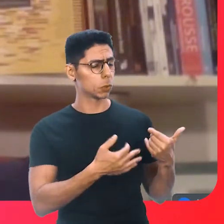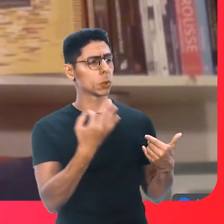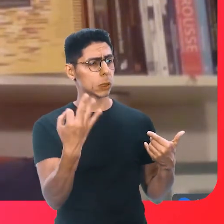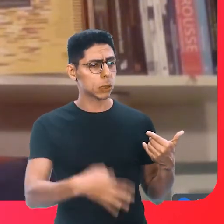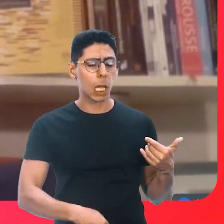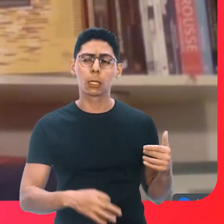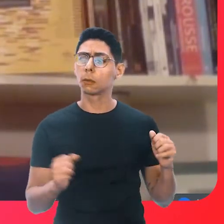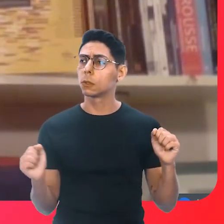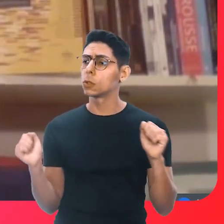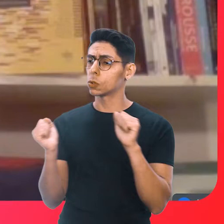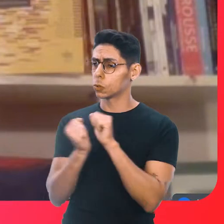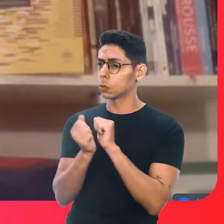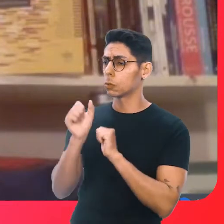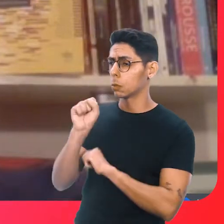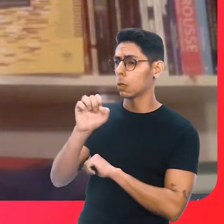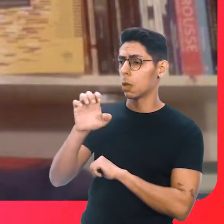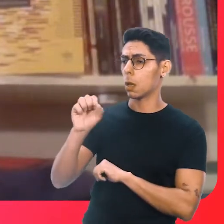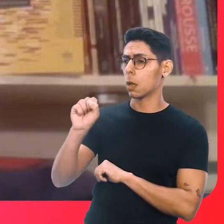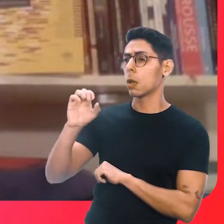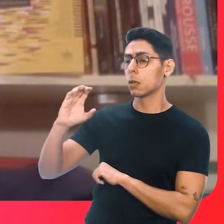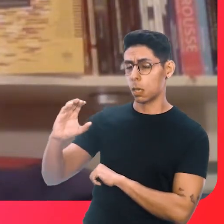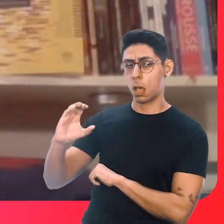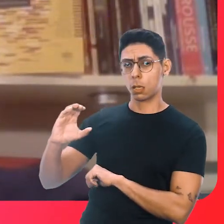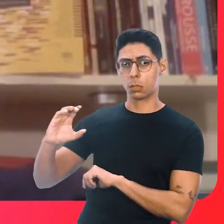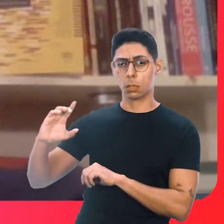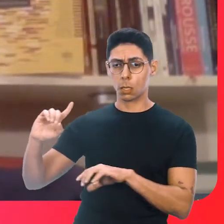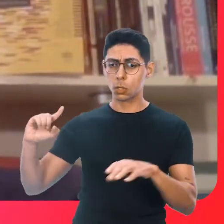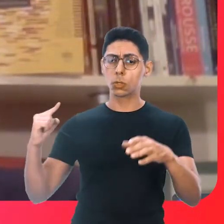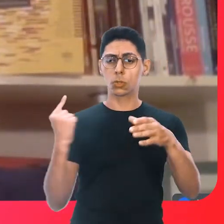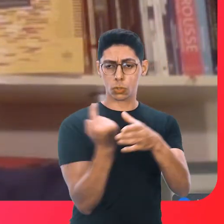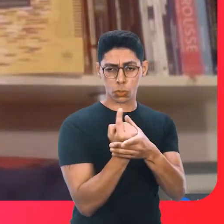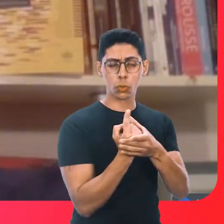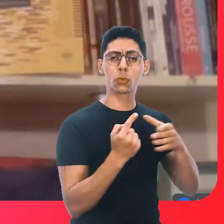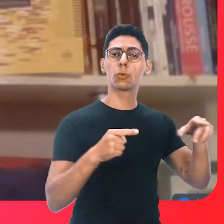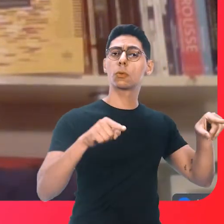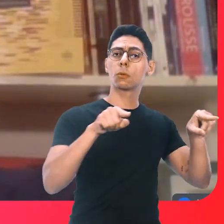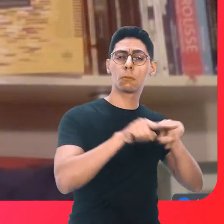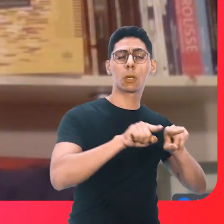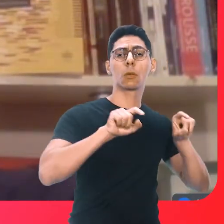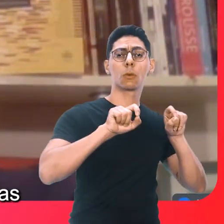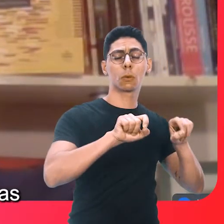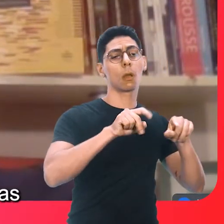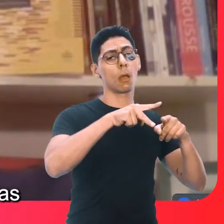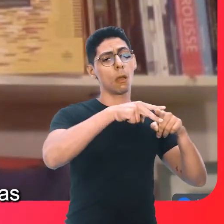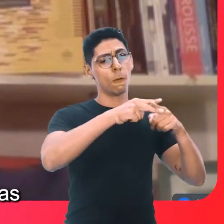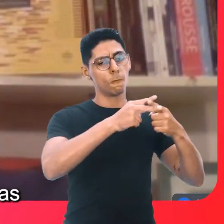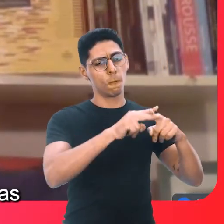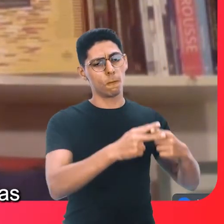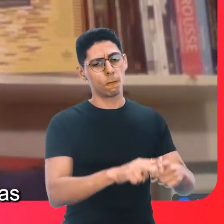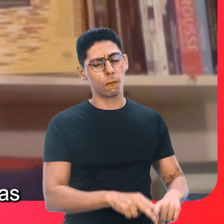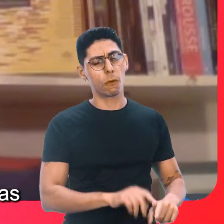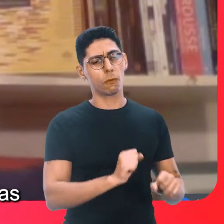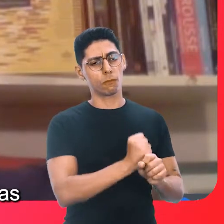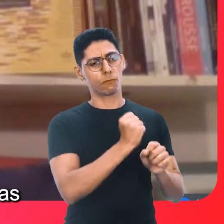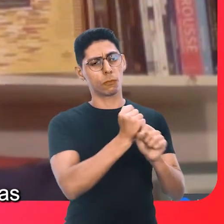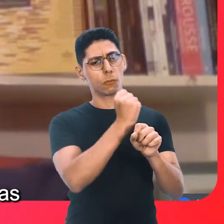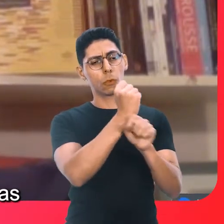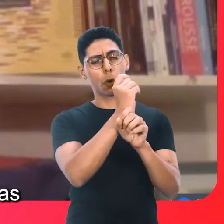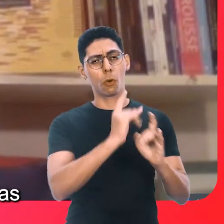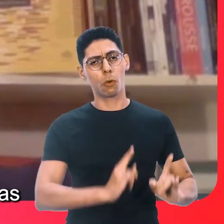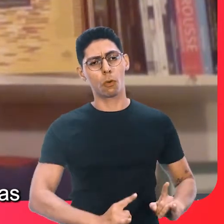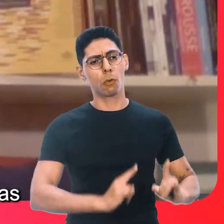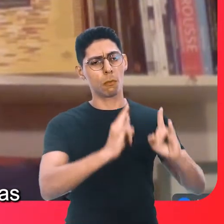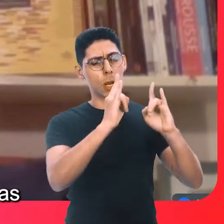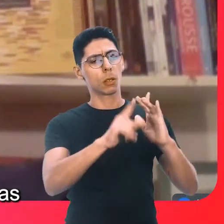ao SESC e justamente junto à reforma desse prédio, que era